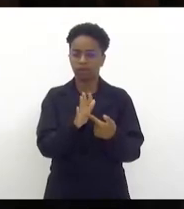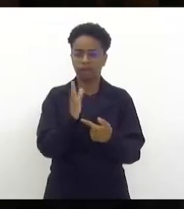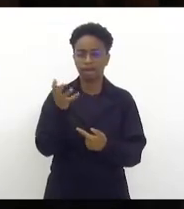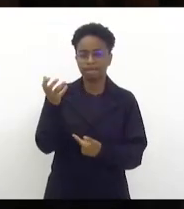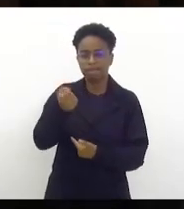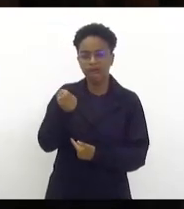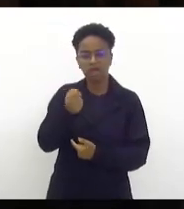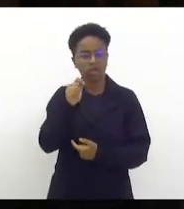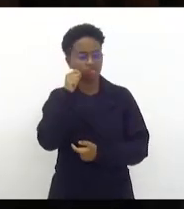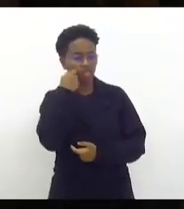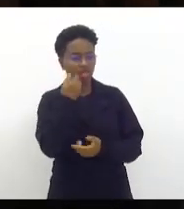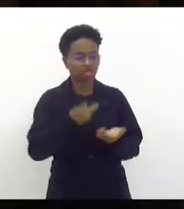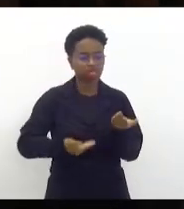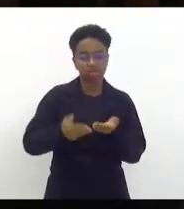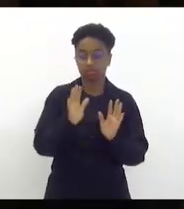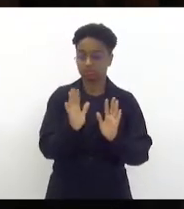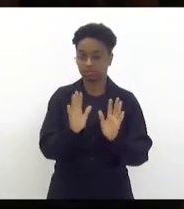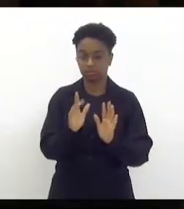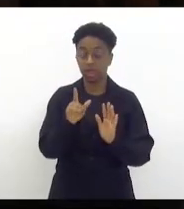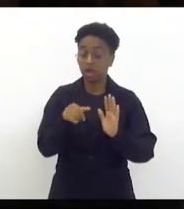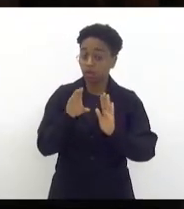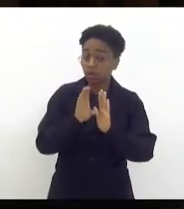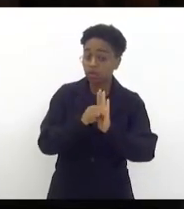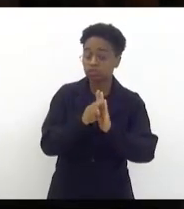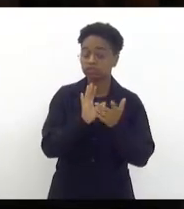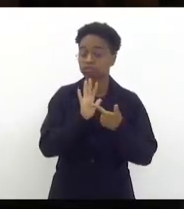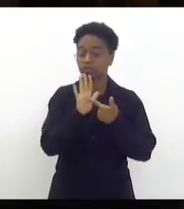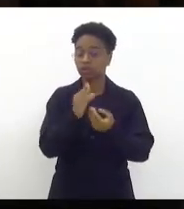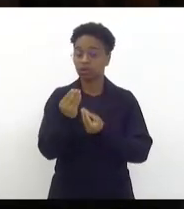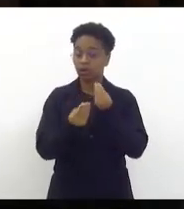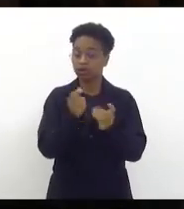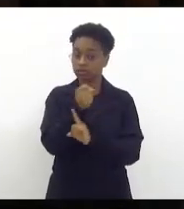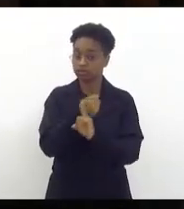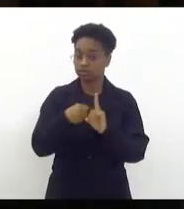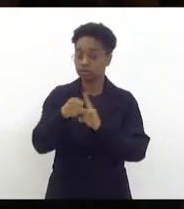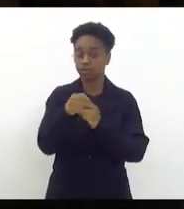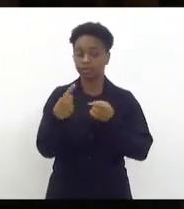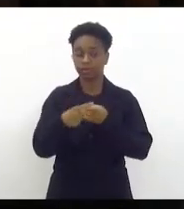brancos e negros, é para dizer que essa sociedade que se